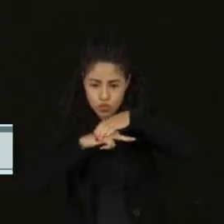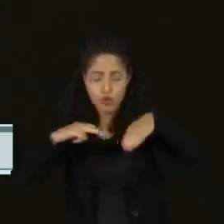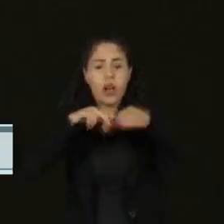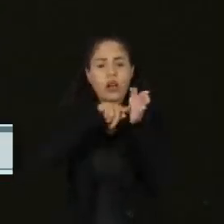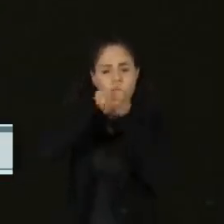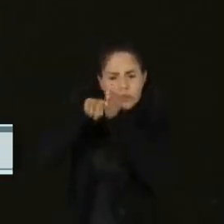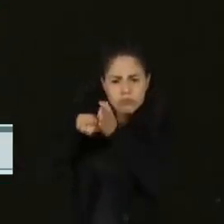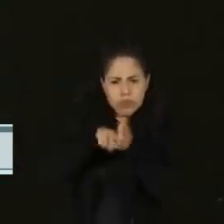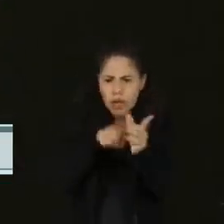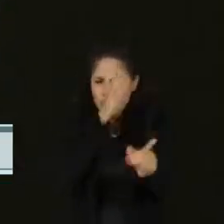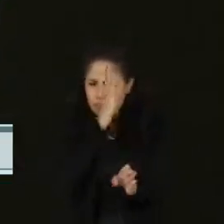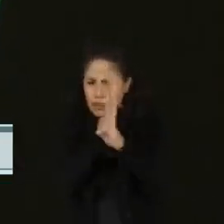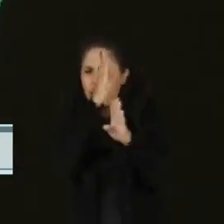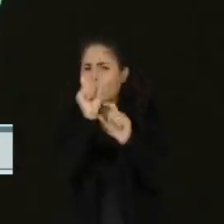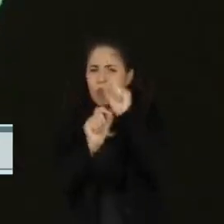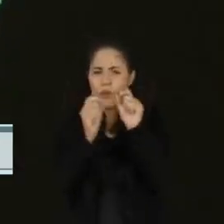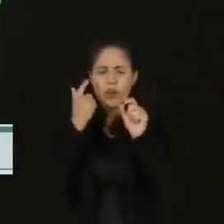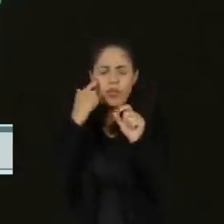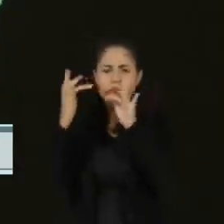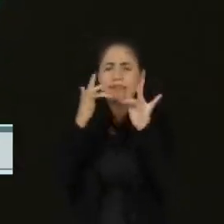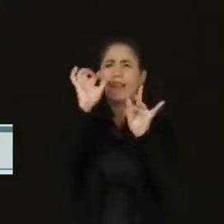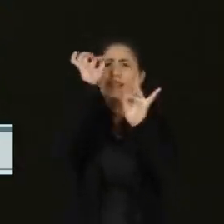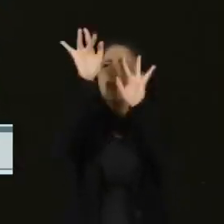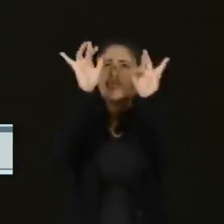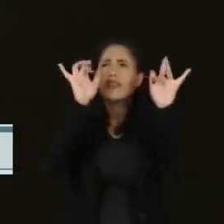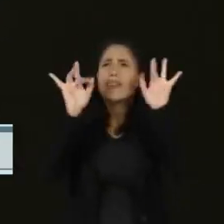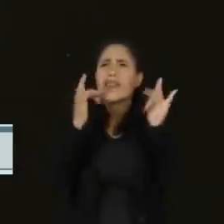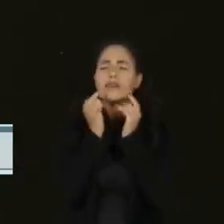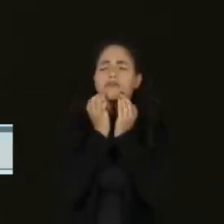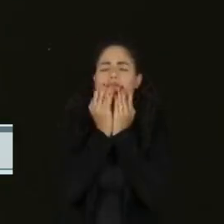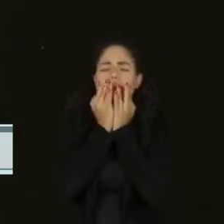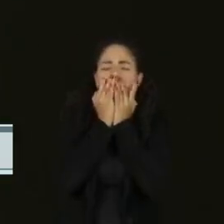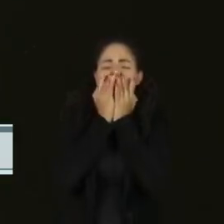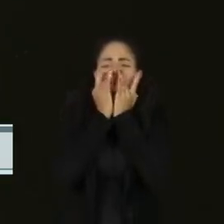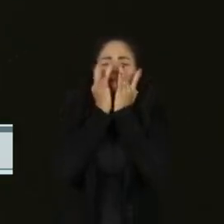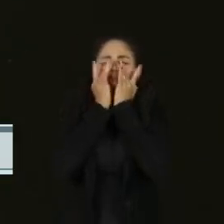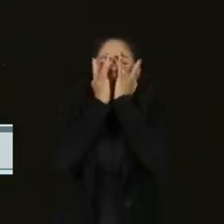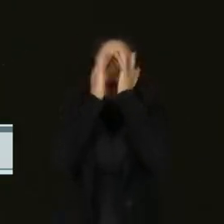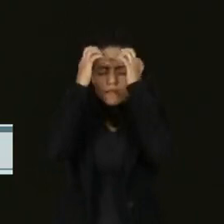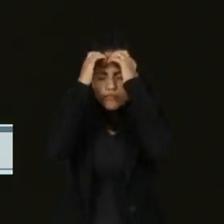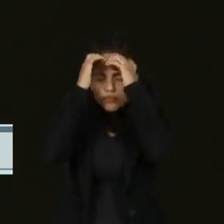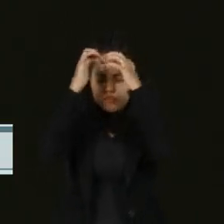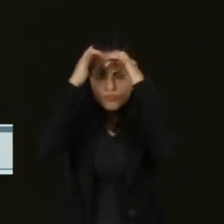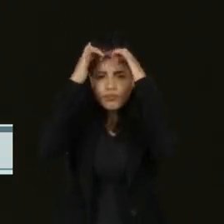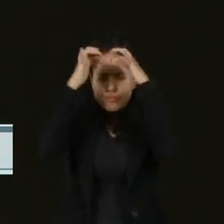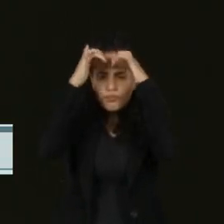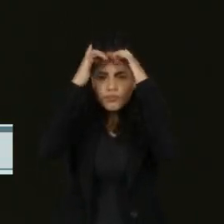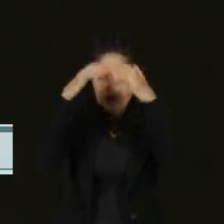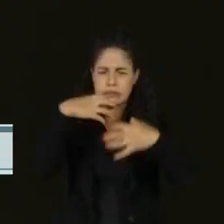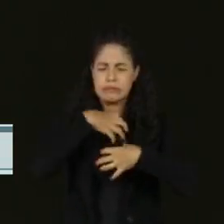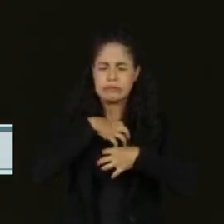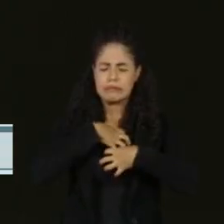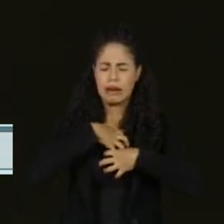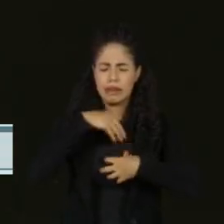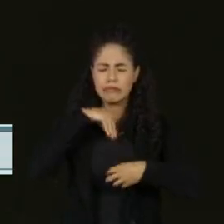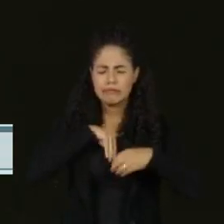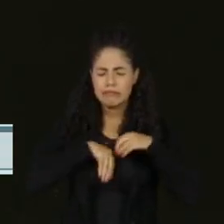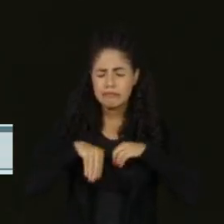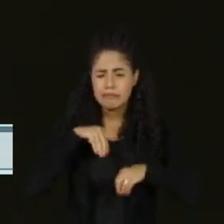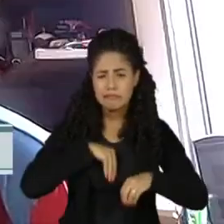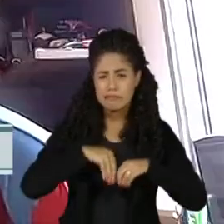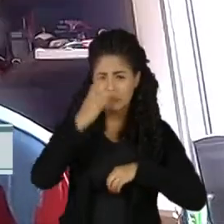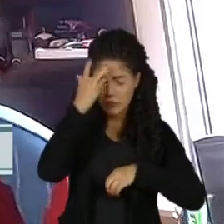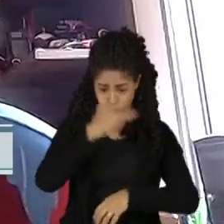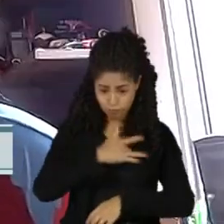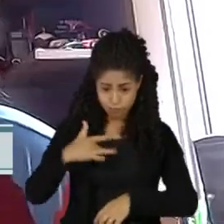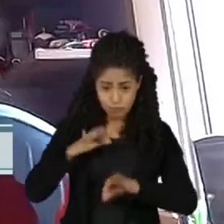pesquisadores identificaram, após contato com os poluentes, queda no desempenho cognitivo e sintomas de depressão em indivíduos